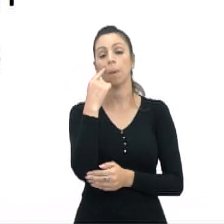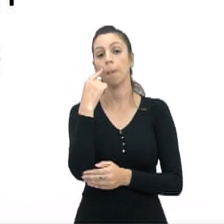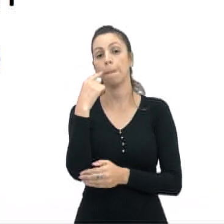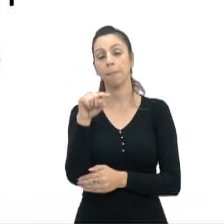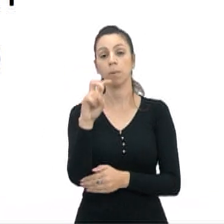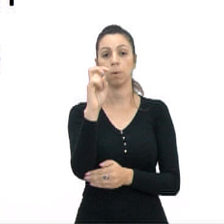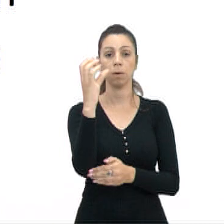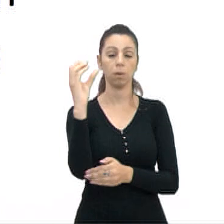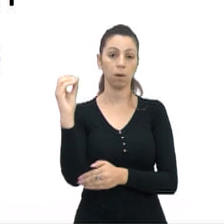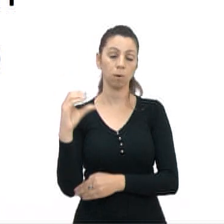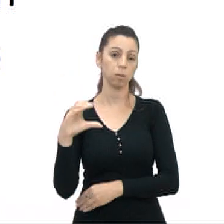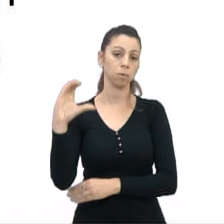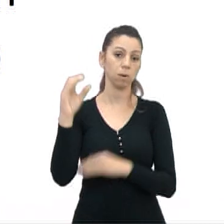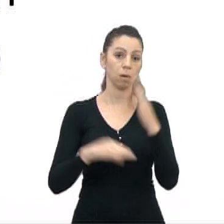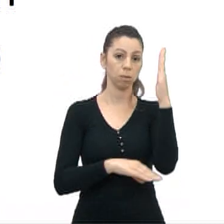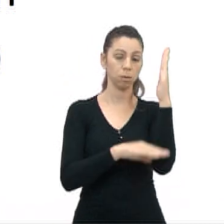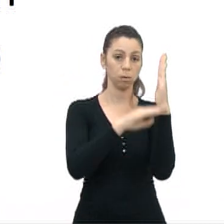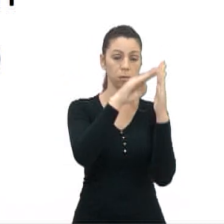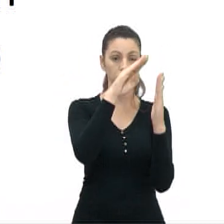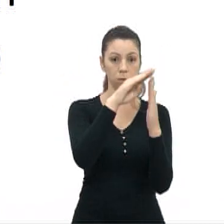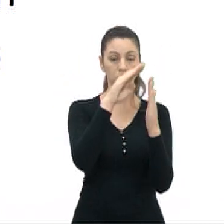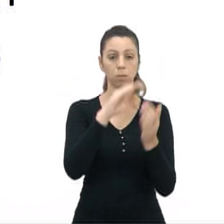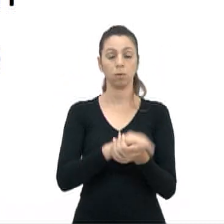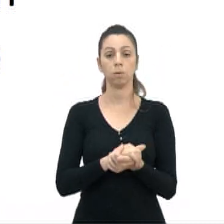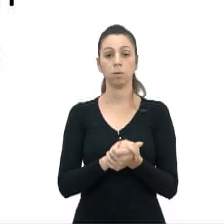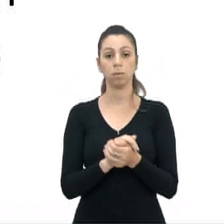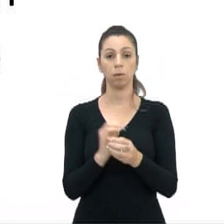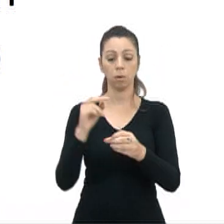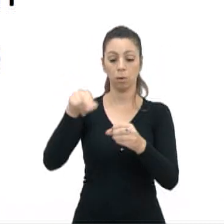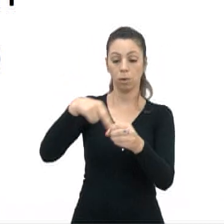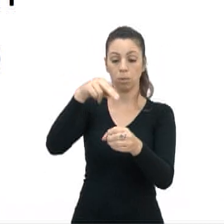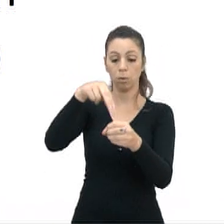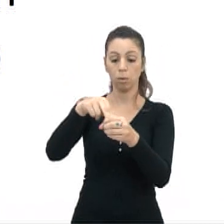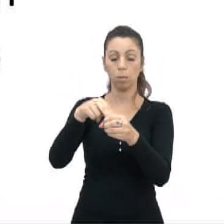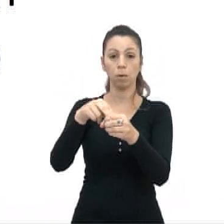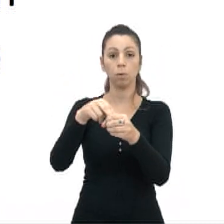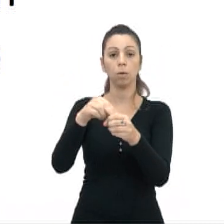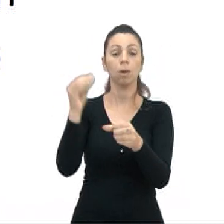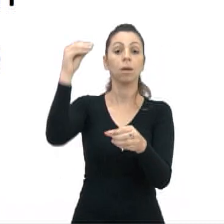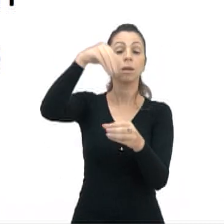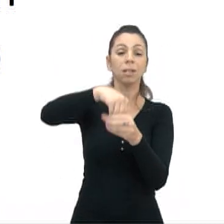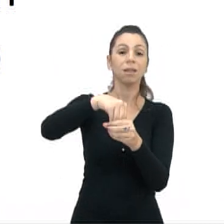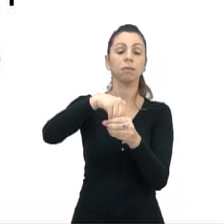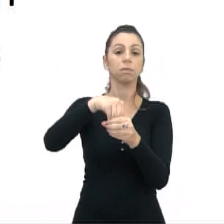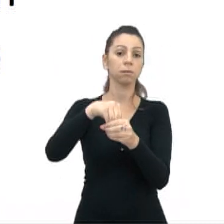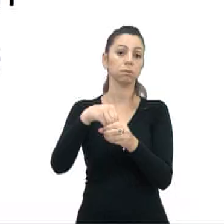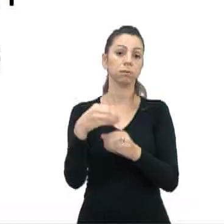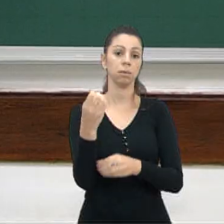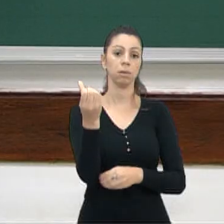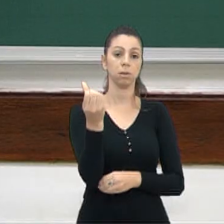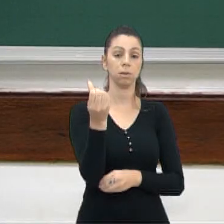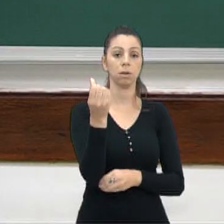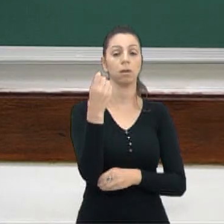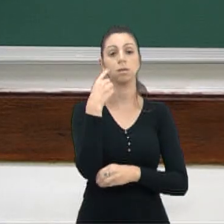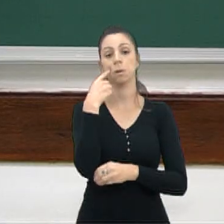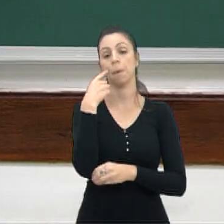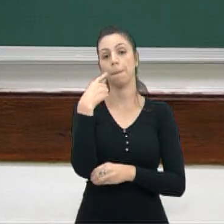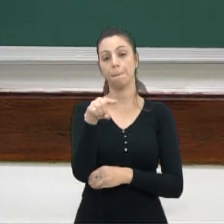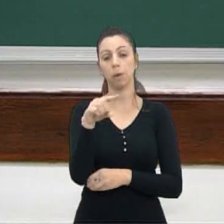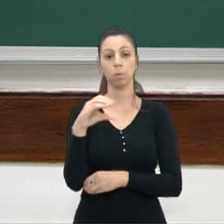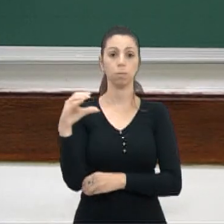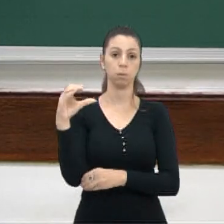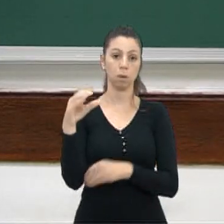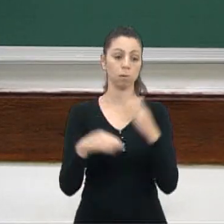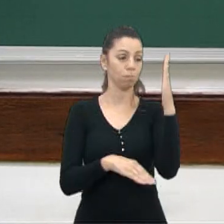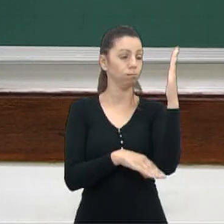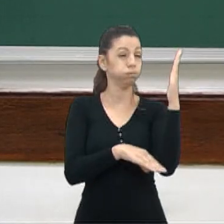Celsius e núcleo interno com 6.000 graus Celsius. Então, repare como o